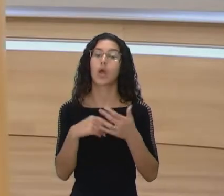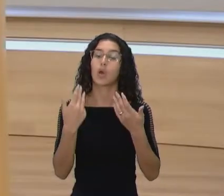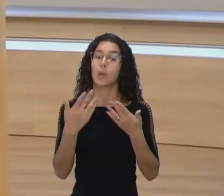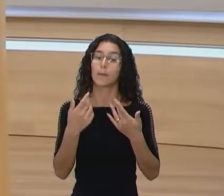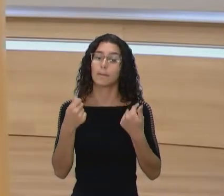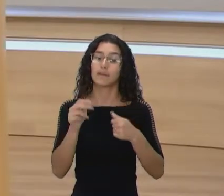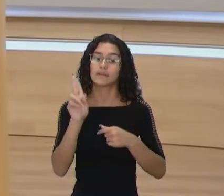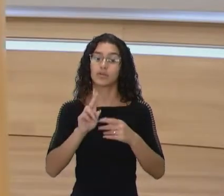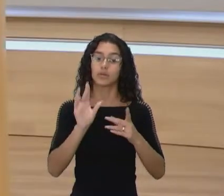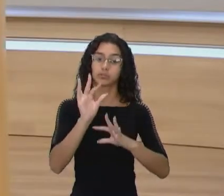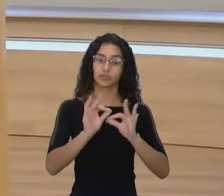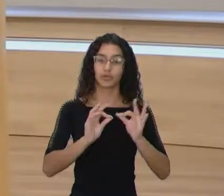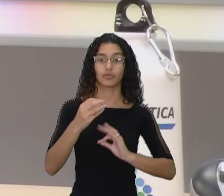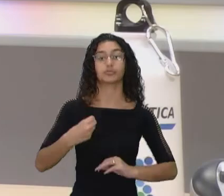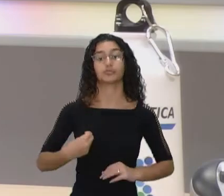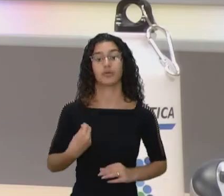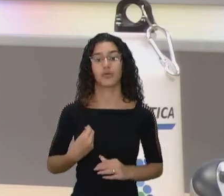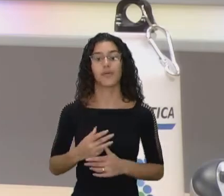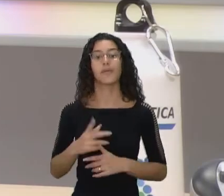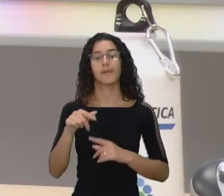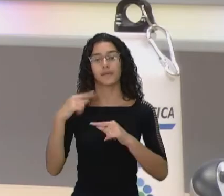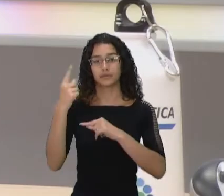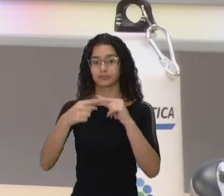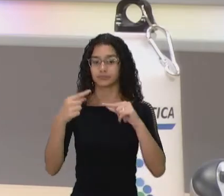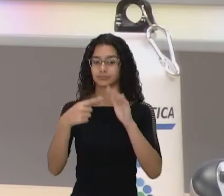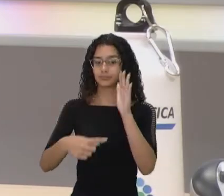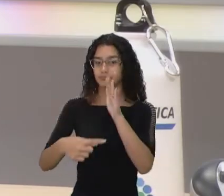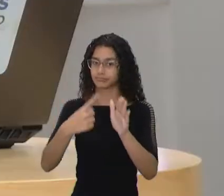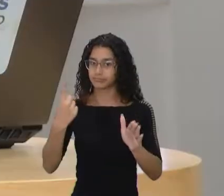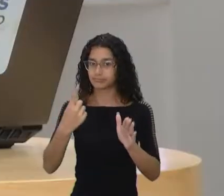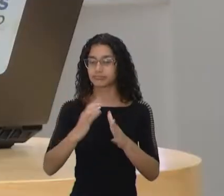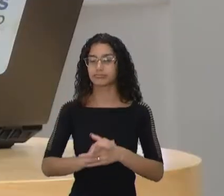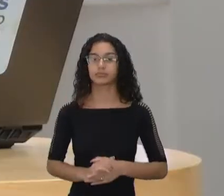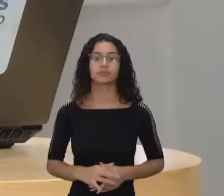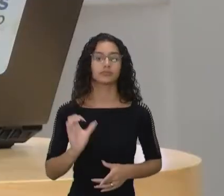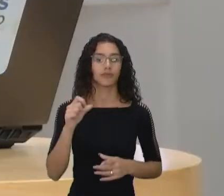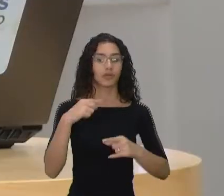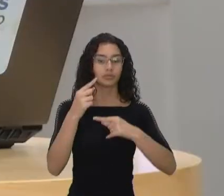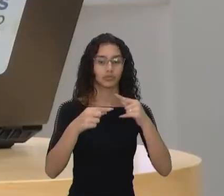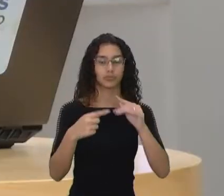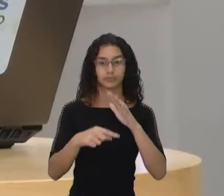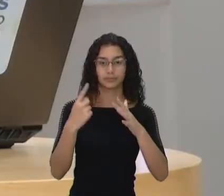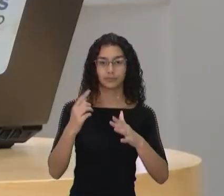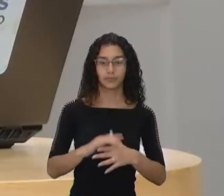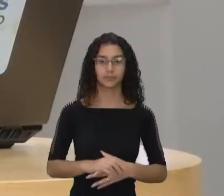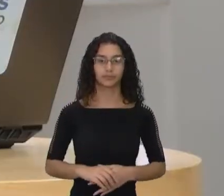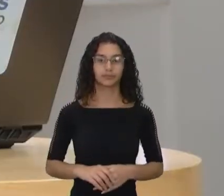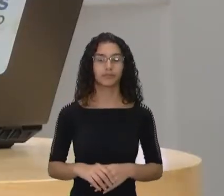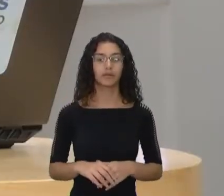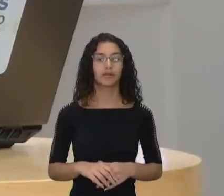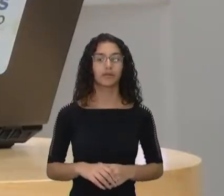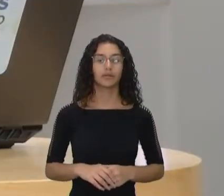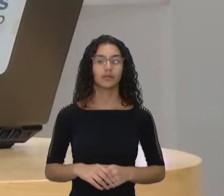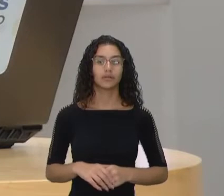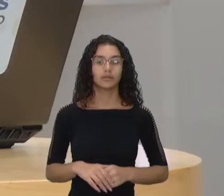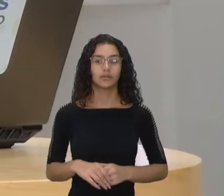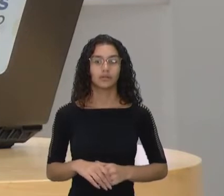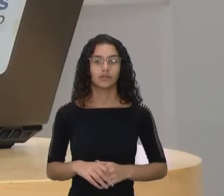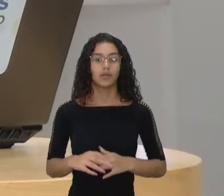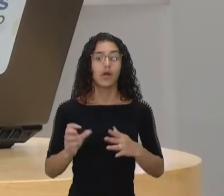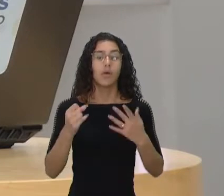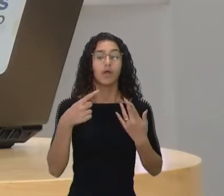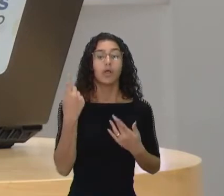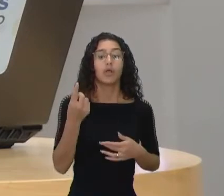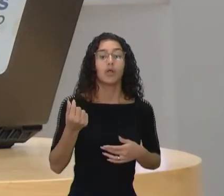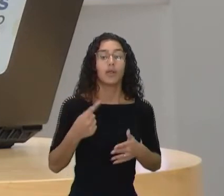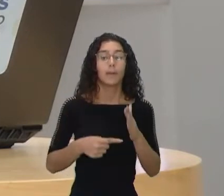também pensar no projeto de vida, né? Que esse é o objetivo principal, né? Exato, esse é o objetivo principal. Então, quanto a gente